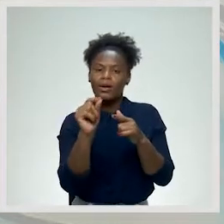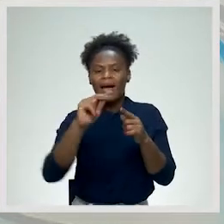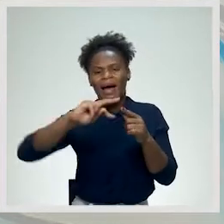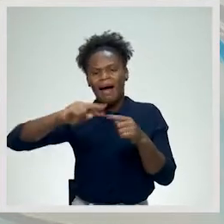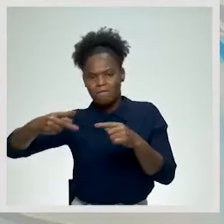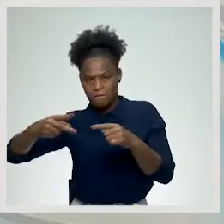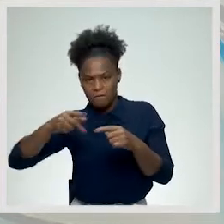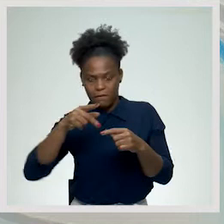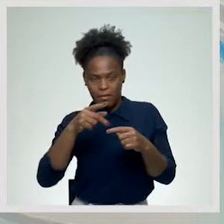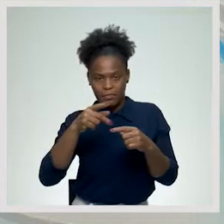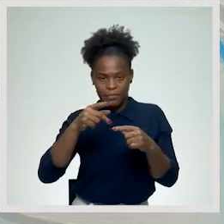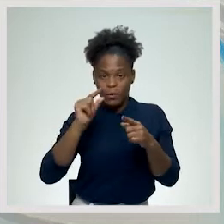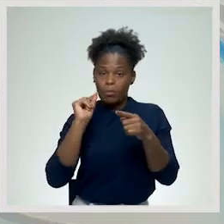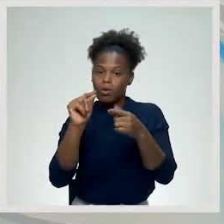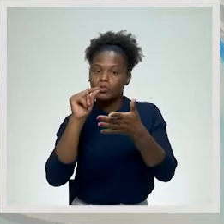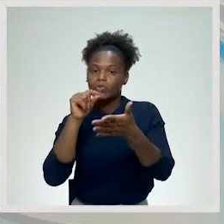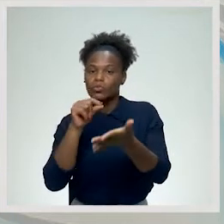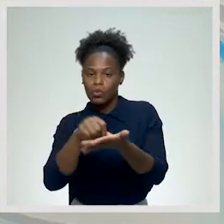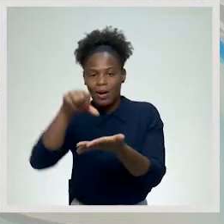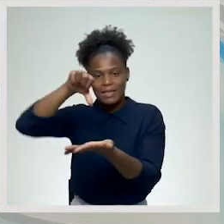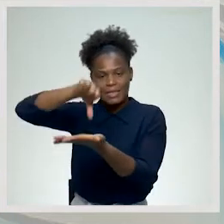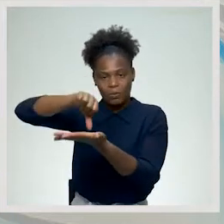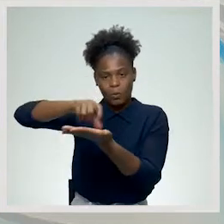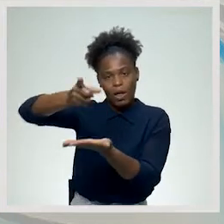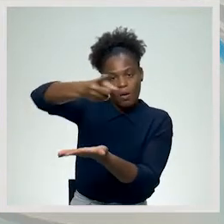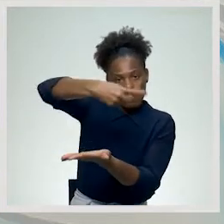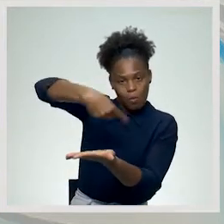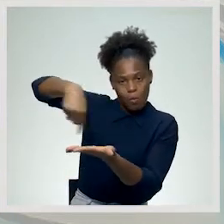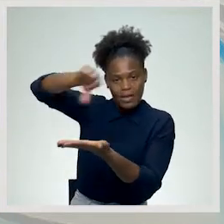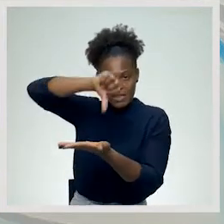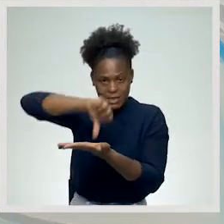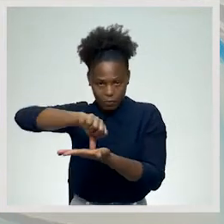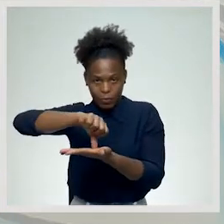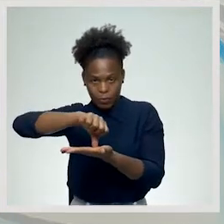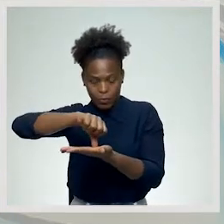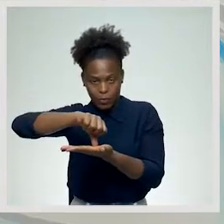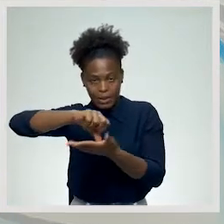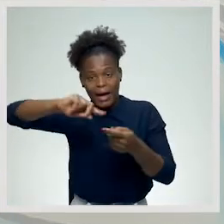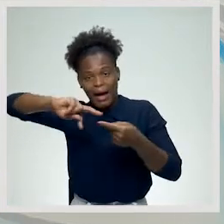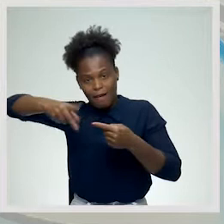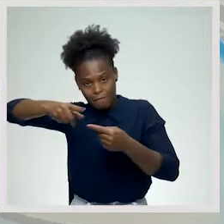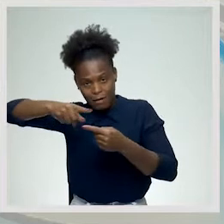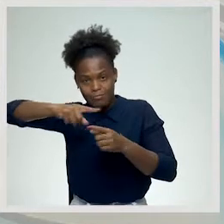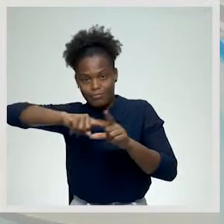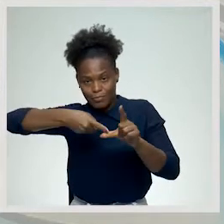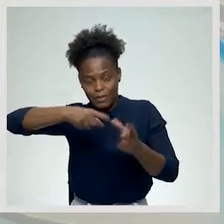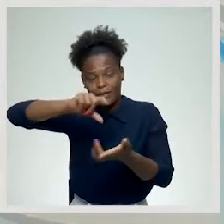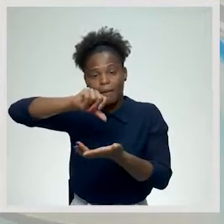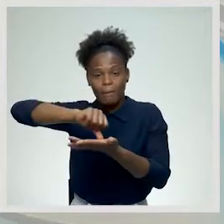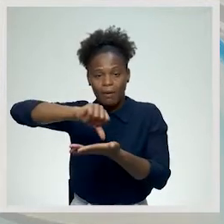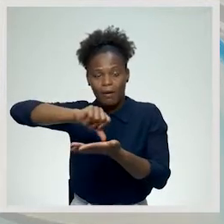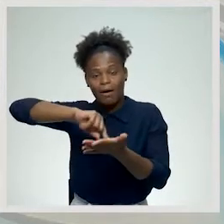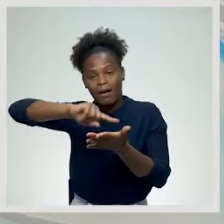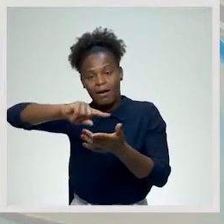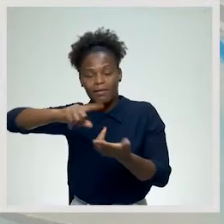O vértice do ângulo alfa está no centro da circunferência. E sabemos que o ângulo